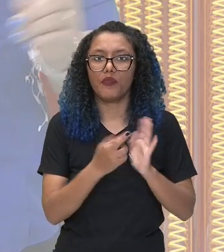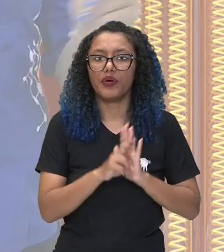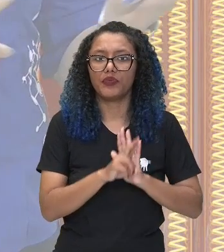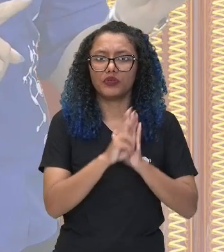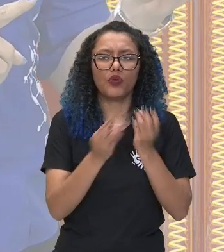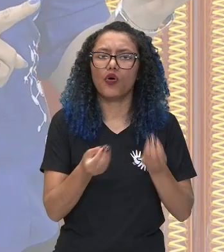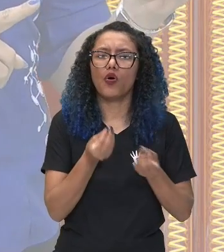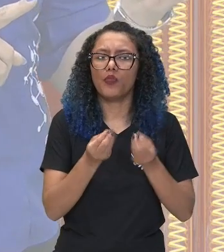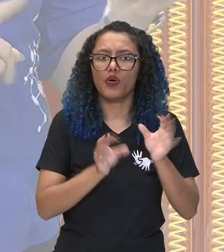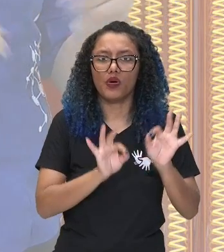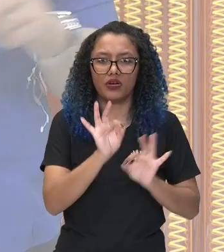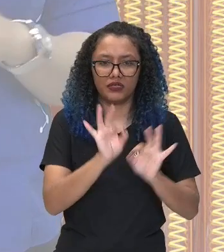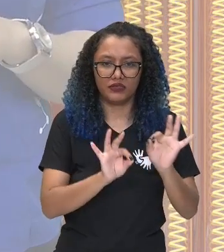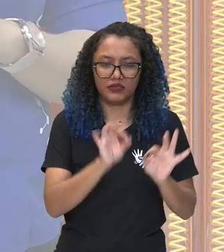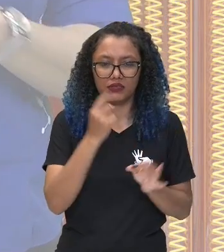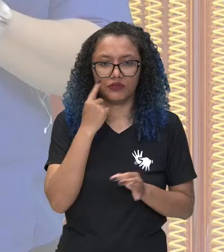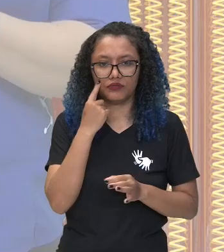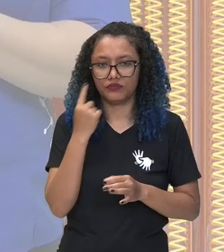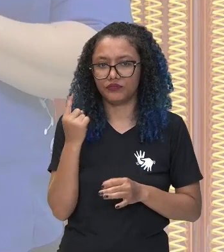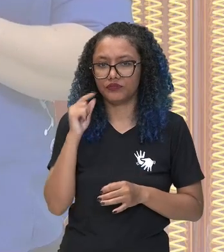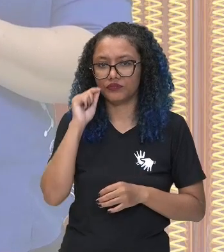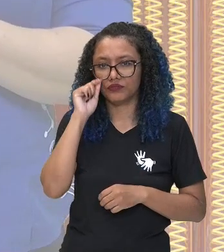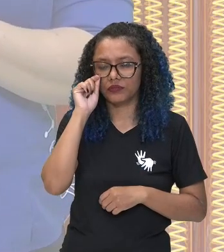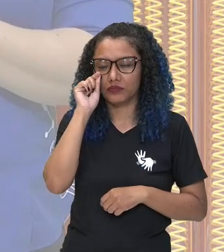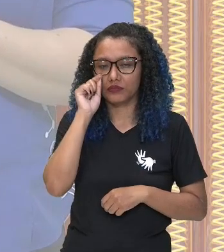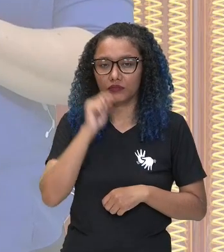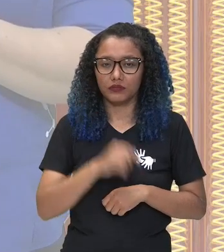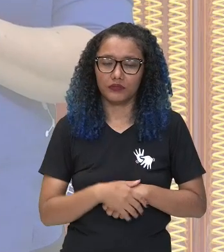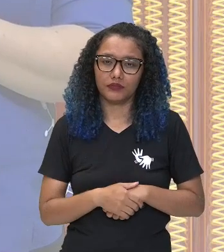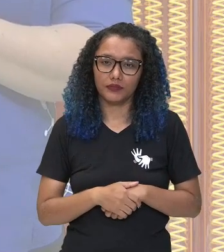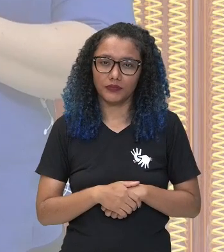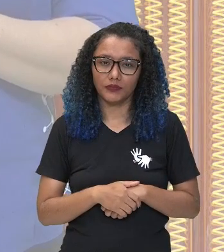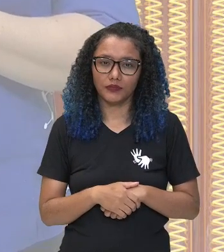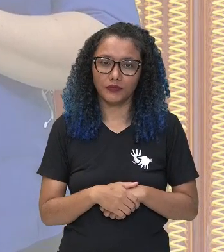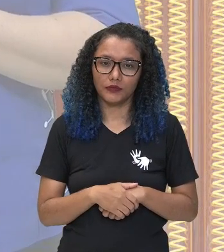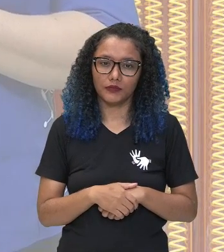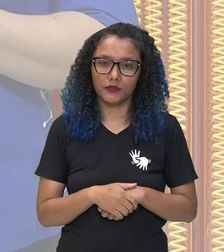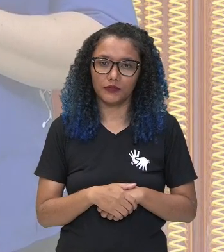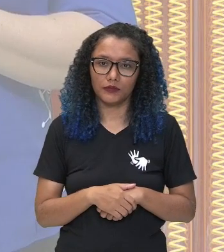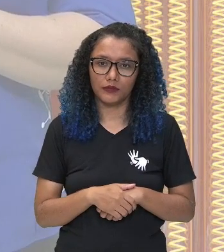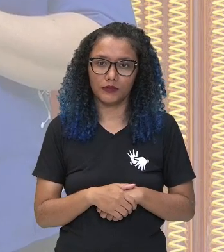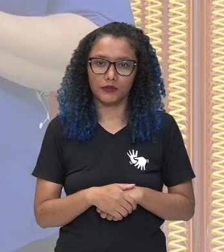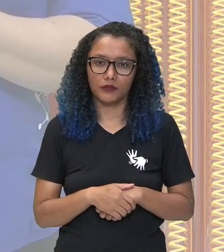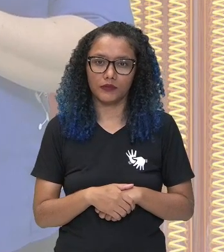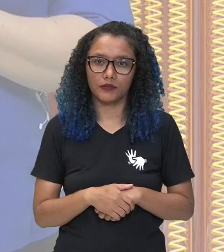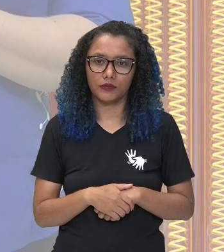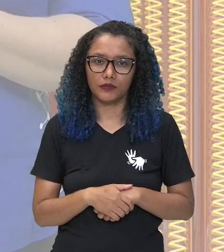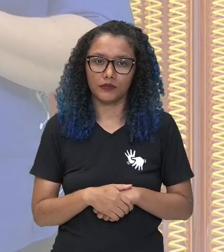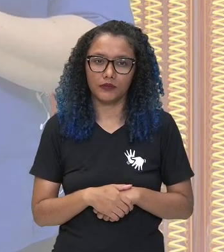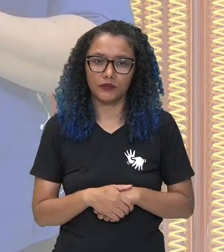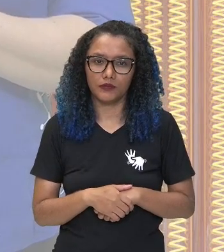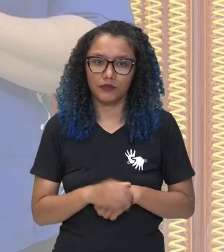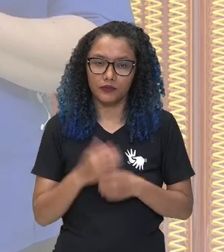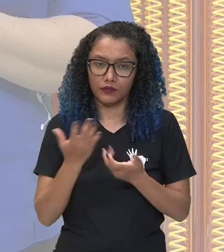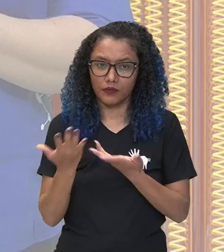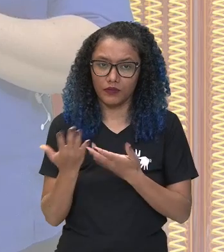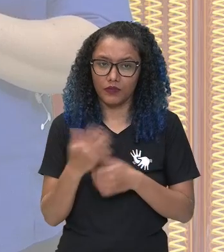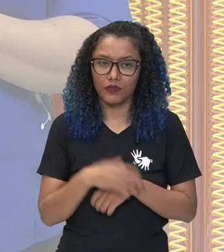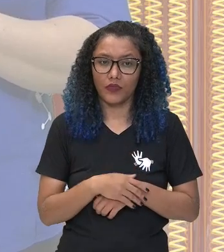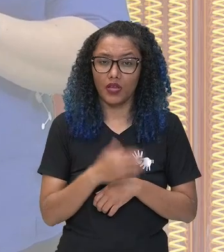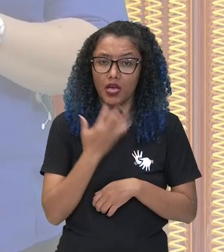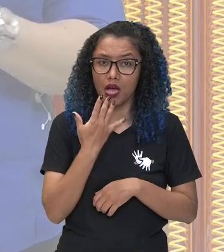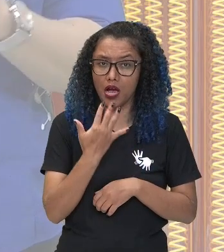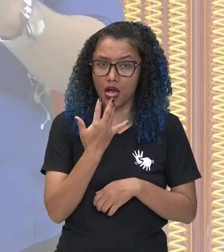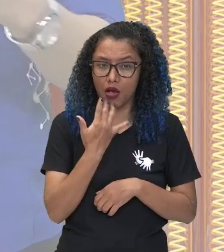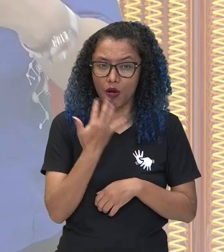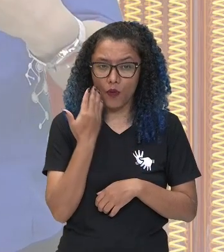Espanhola. Observem que o território, para cá, observem que o território aqui, ó, esse todo colorido é justamente a parte que